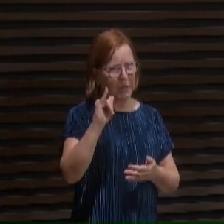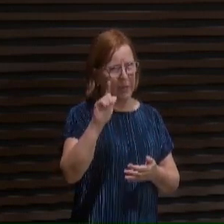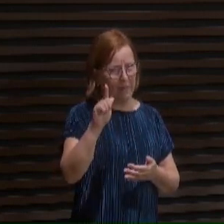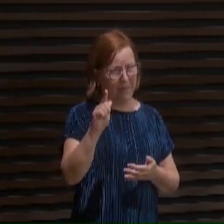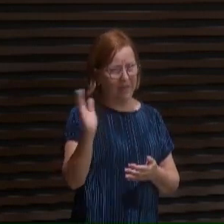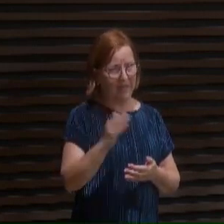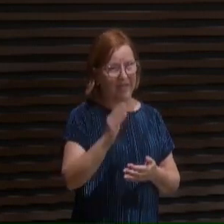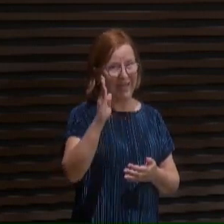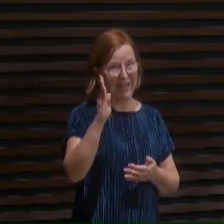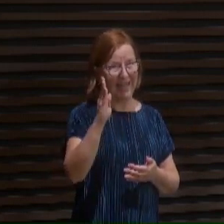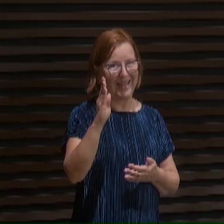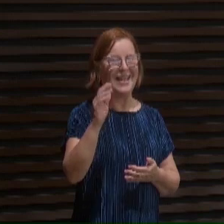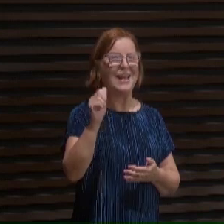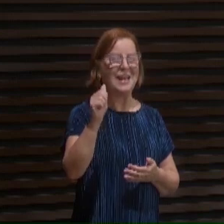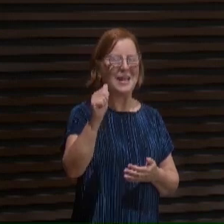Father?